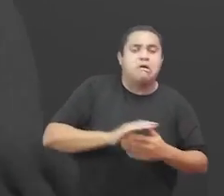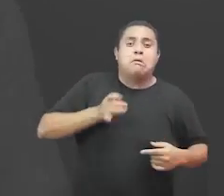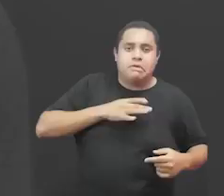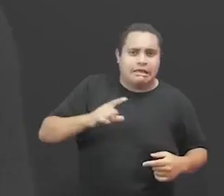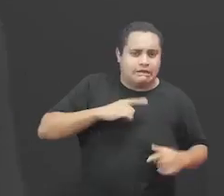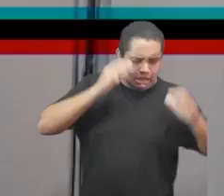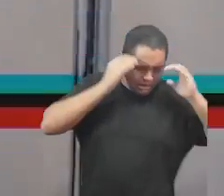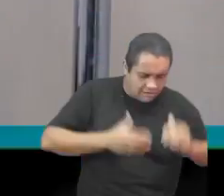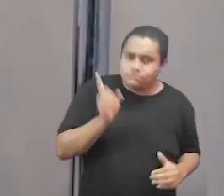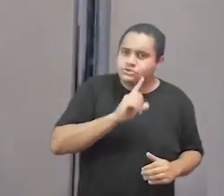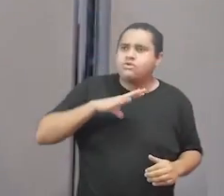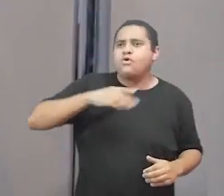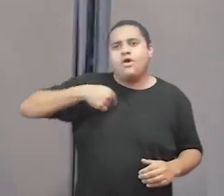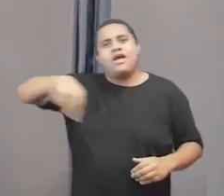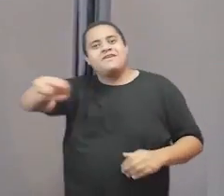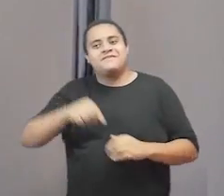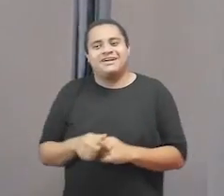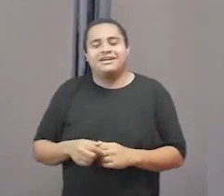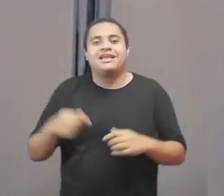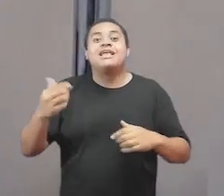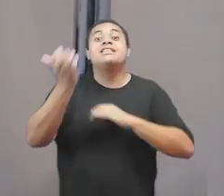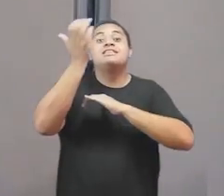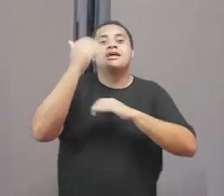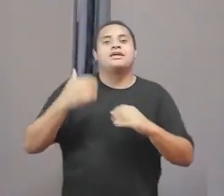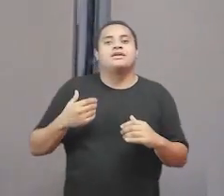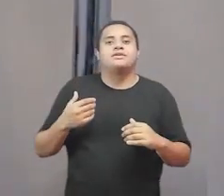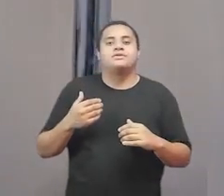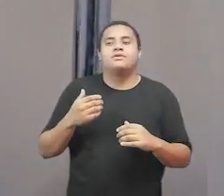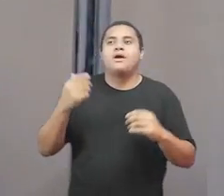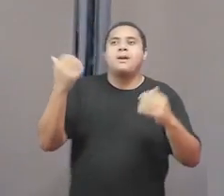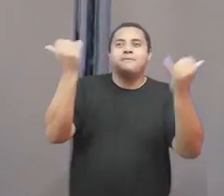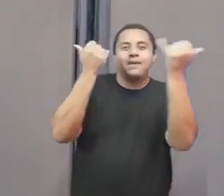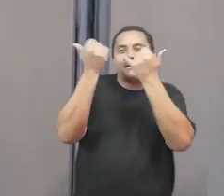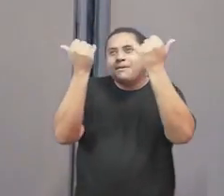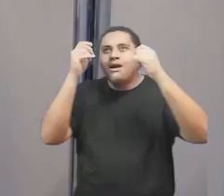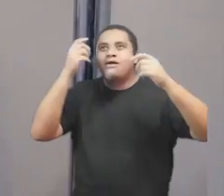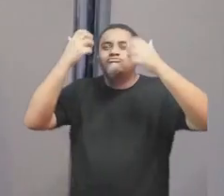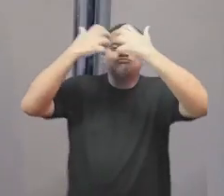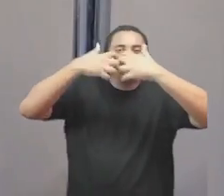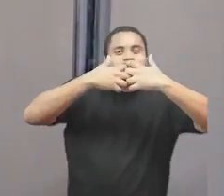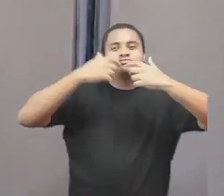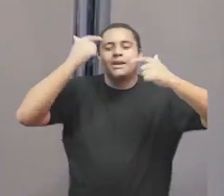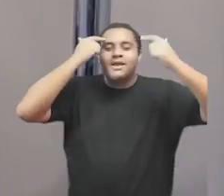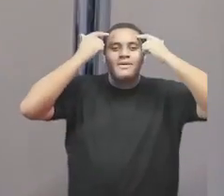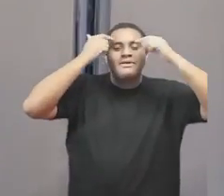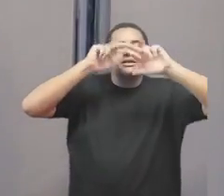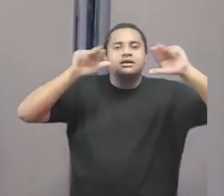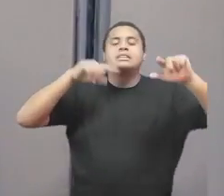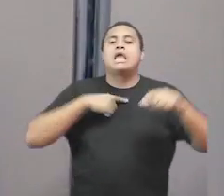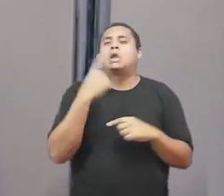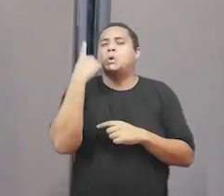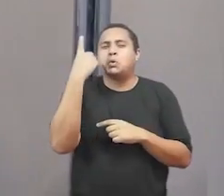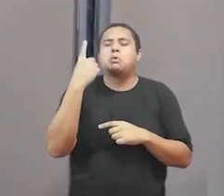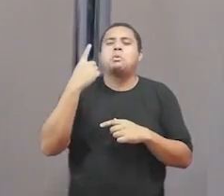ir mesmo com medo. Eu falei das vozes que falam com a gente e tem uma voz específica que atrapalha muito isso aqui, atrapalha muito